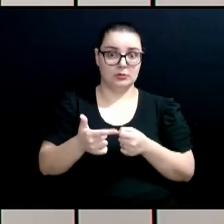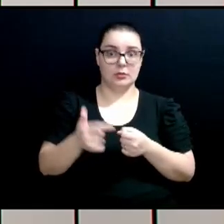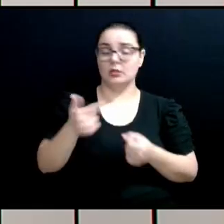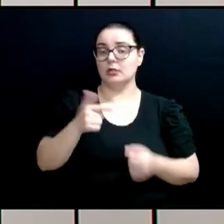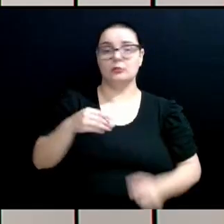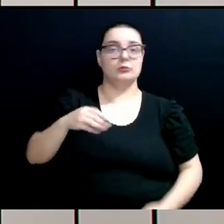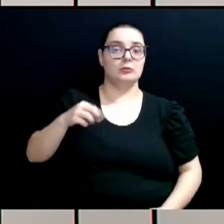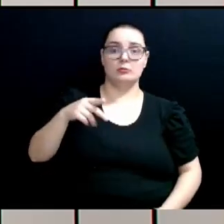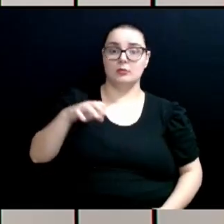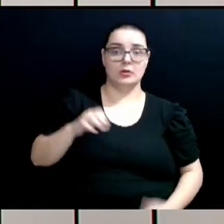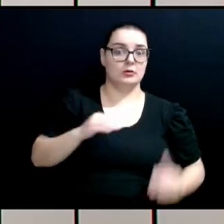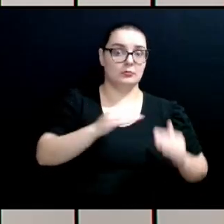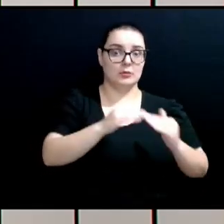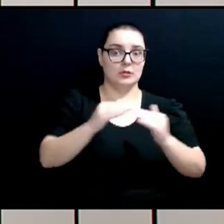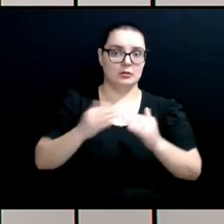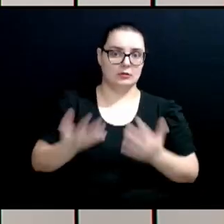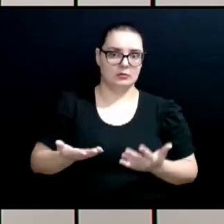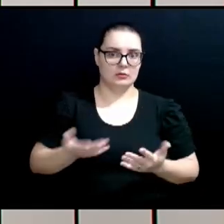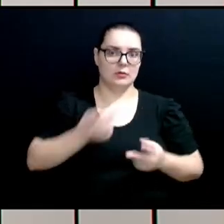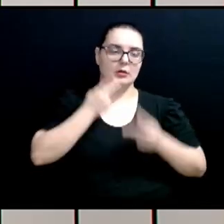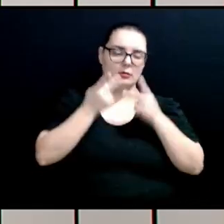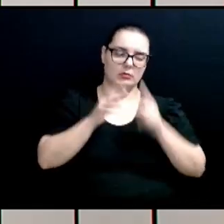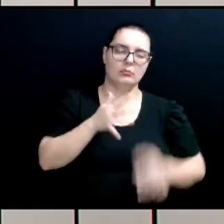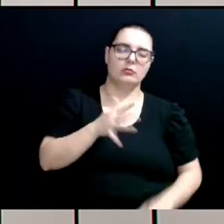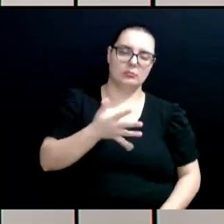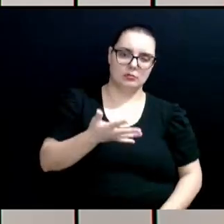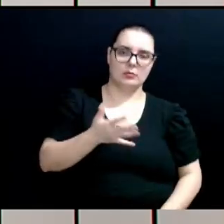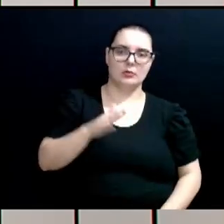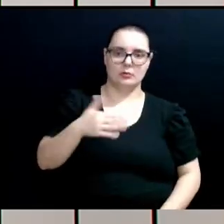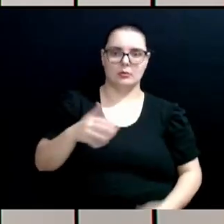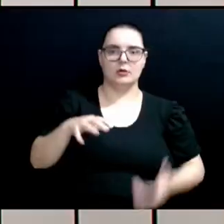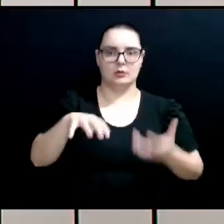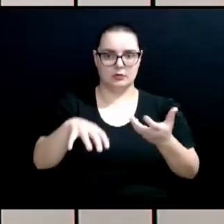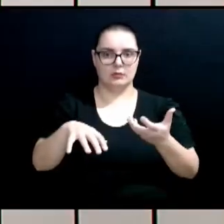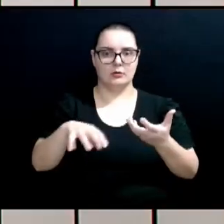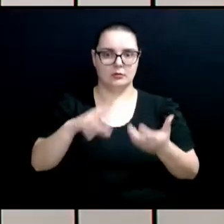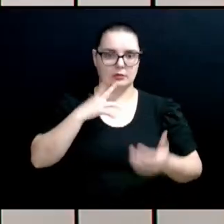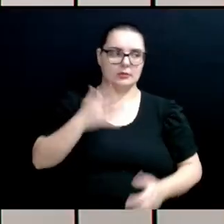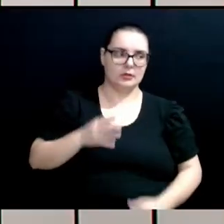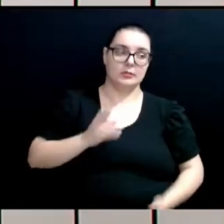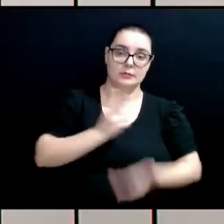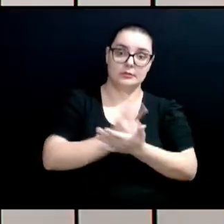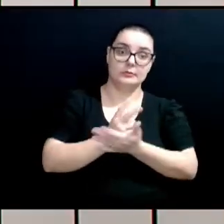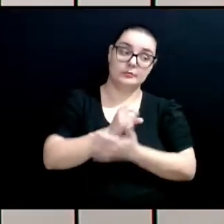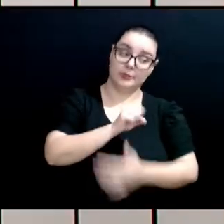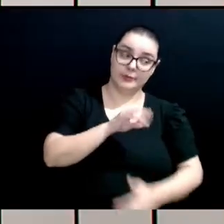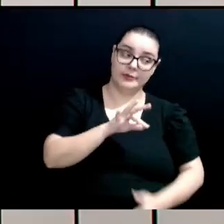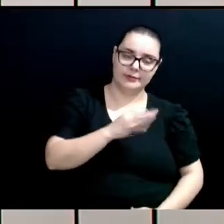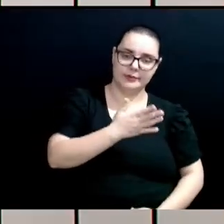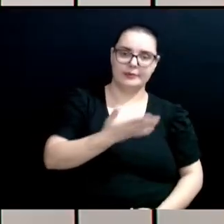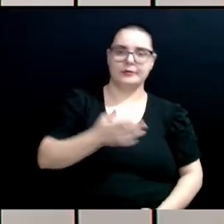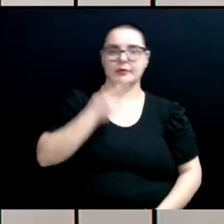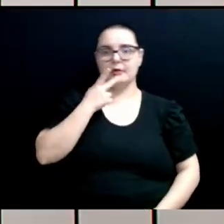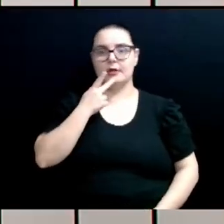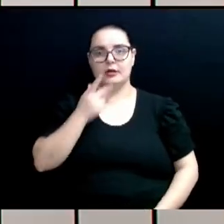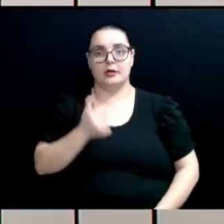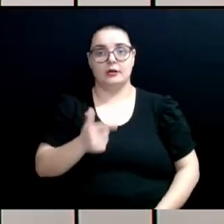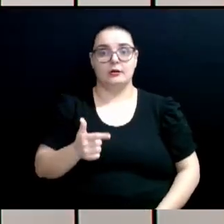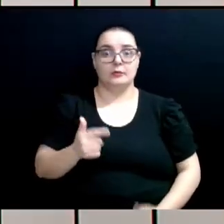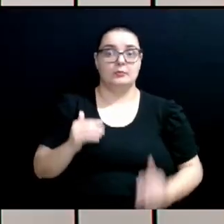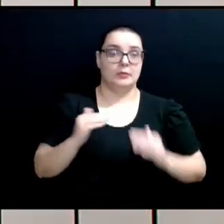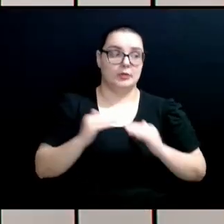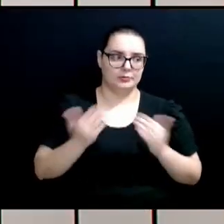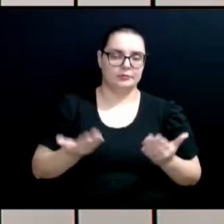acordos. A gente falou um pouquinho mais ou menos sobre isso. Quando o Congresso não consegue resolver, vai sempre por STF. E ele fala que não tem margem para acordo. E que o Brasil vive